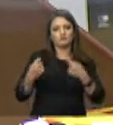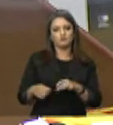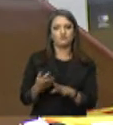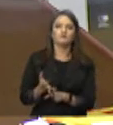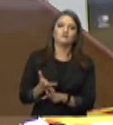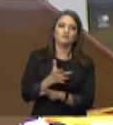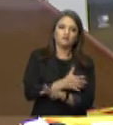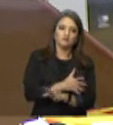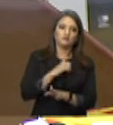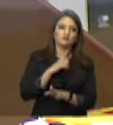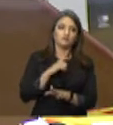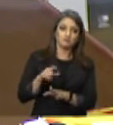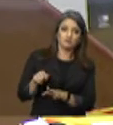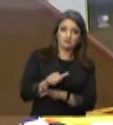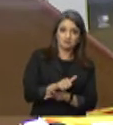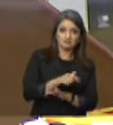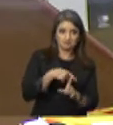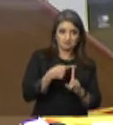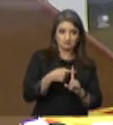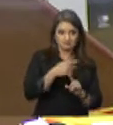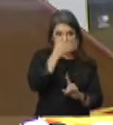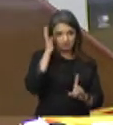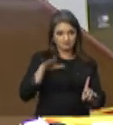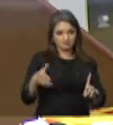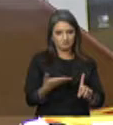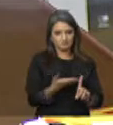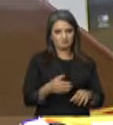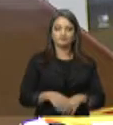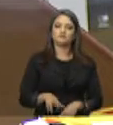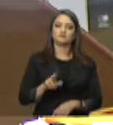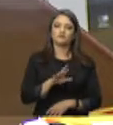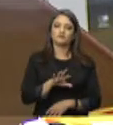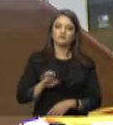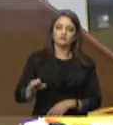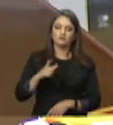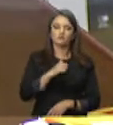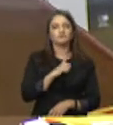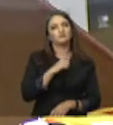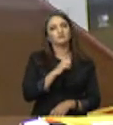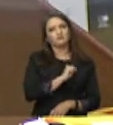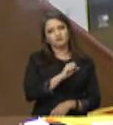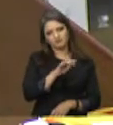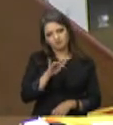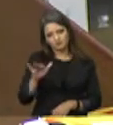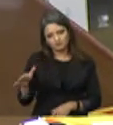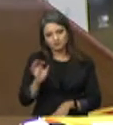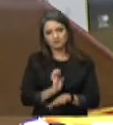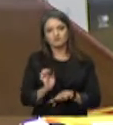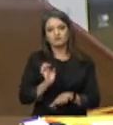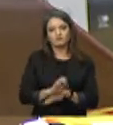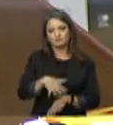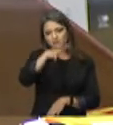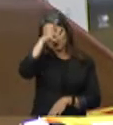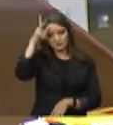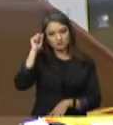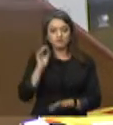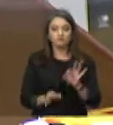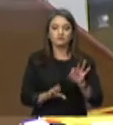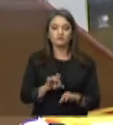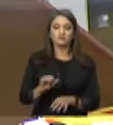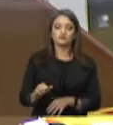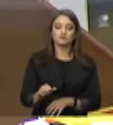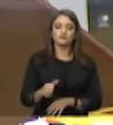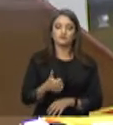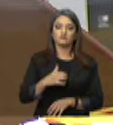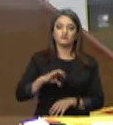para favorecer o apenado recurso especial nº 1 milhão 153 zero83 Mato Grosso relator Ministro Sérgio kukina julgar em